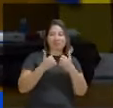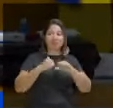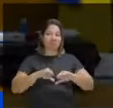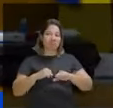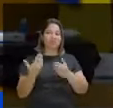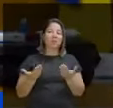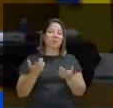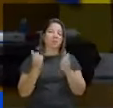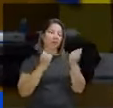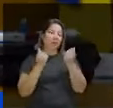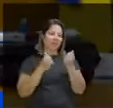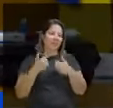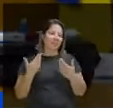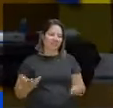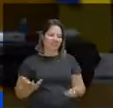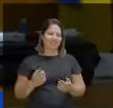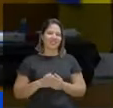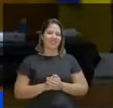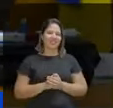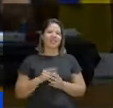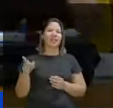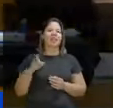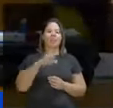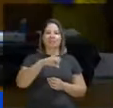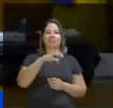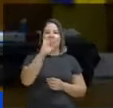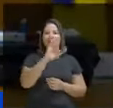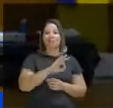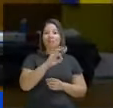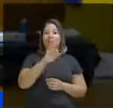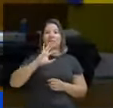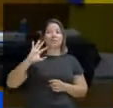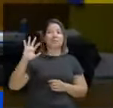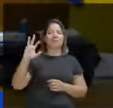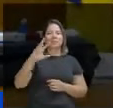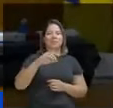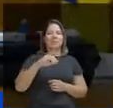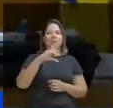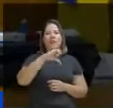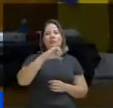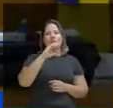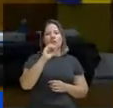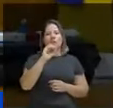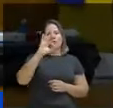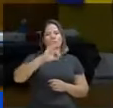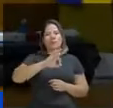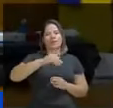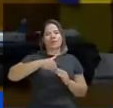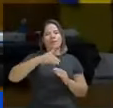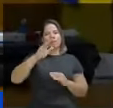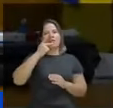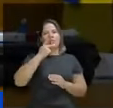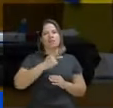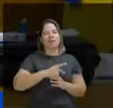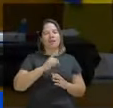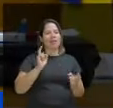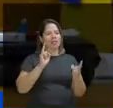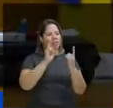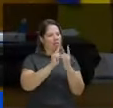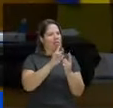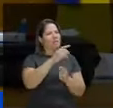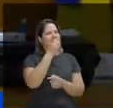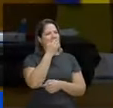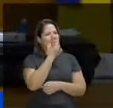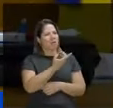sites de avaliação, mais de 90% dos avaliadores disseram que o atendimento da ouvidoria é bom